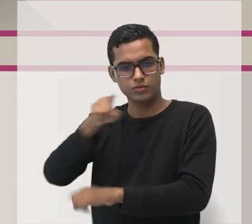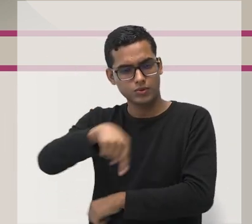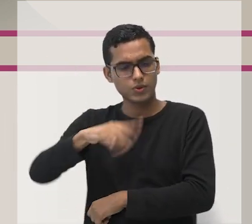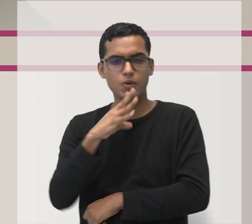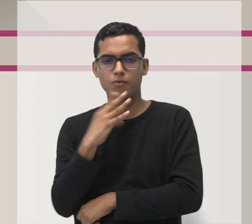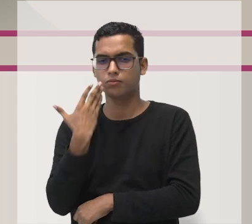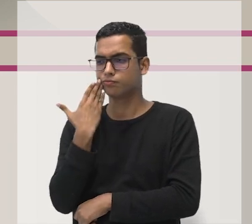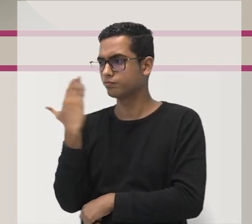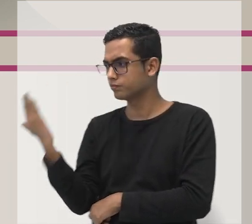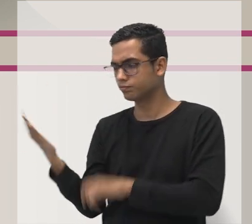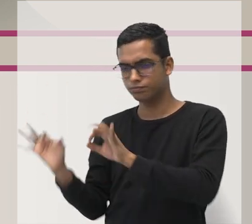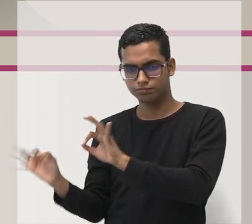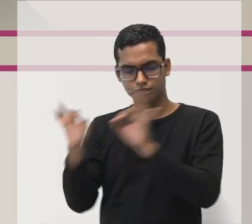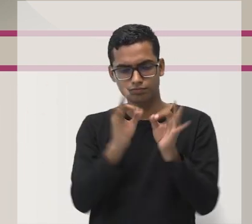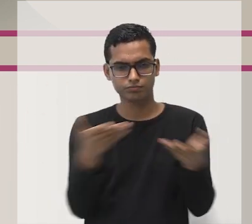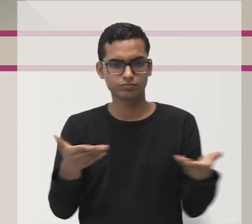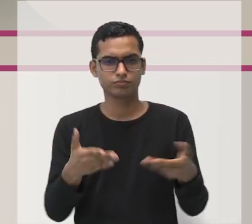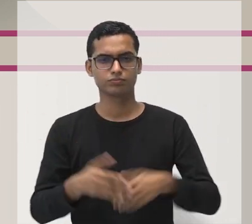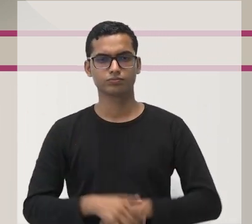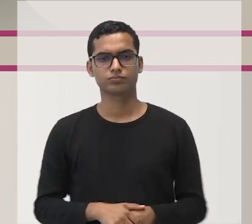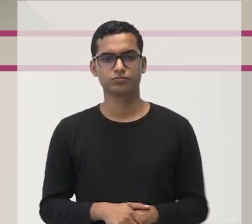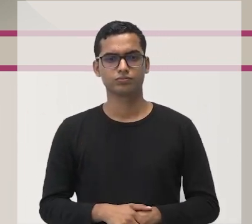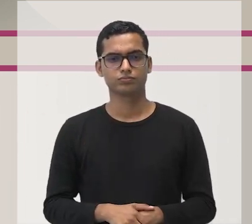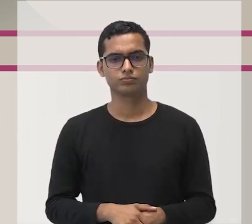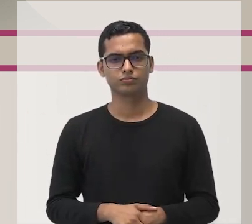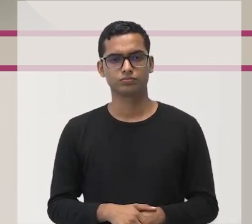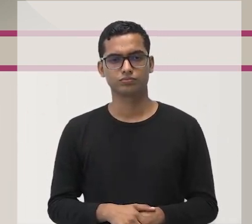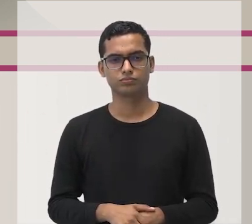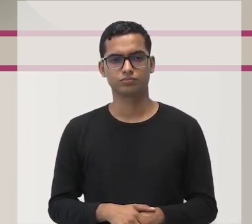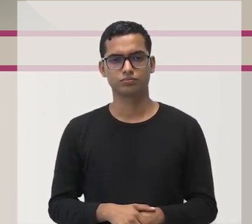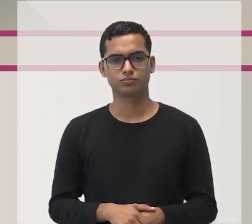vocês acompanhem agora. Observem.